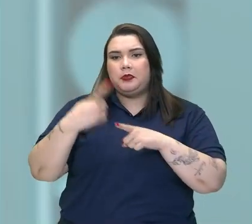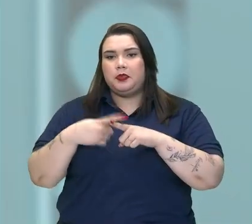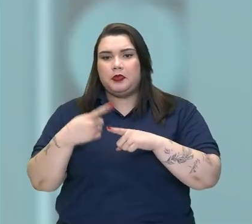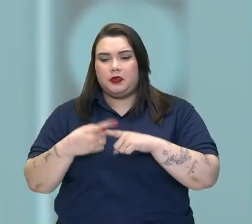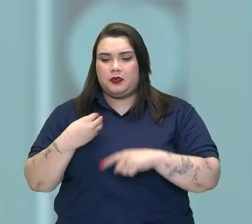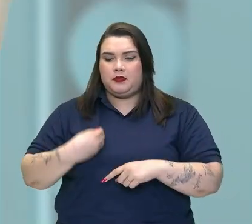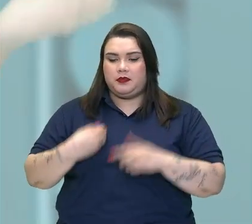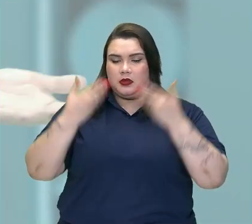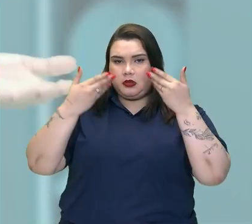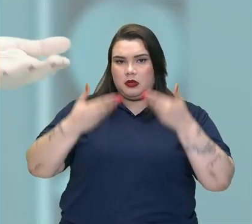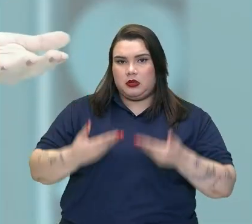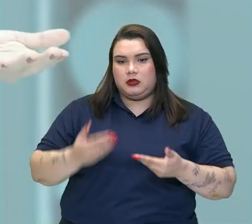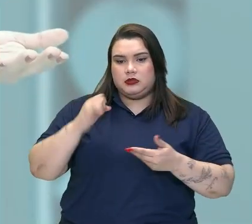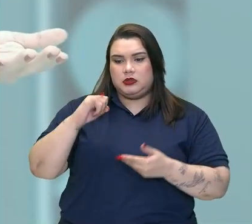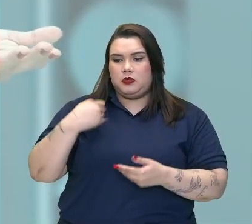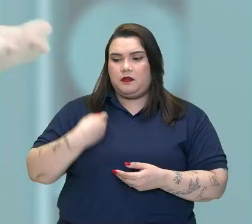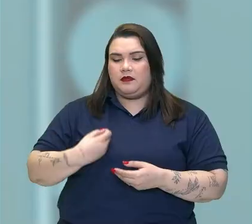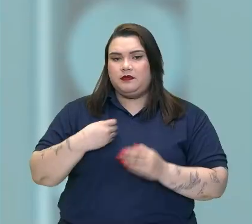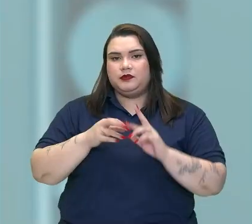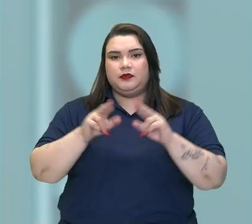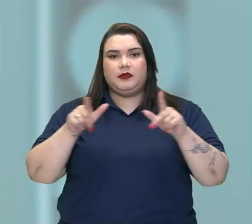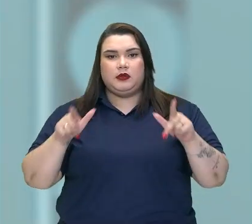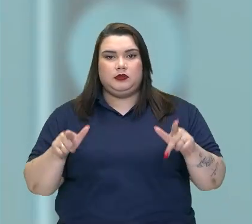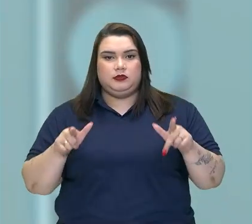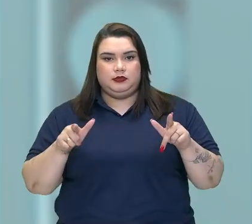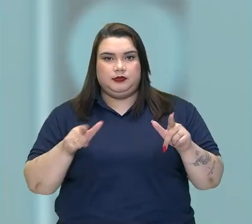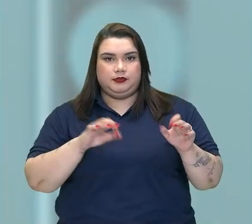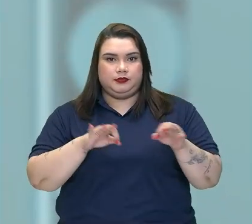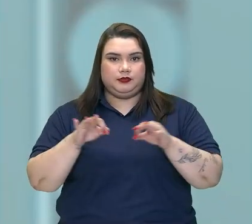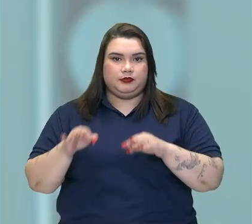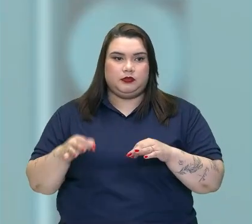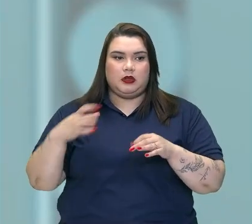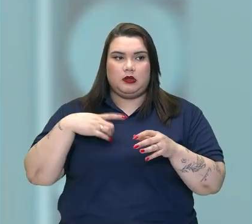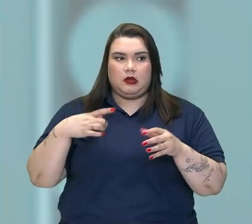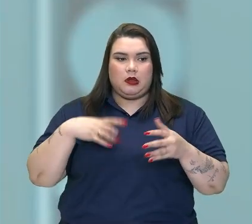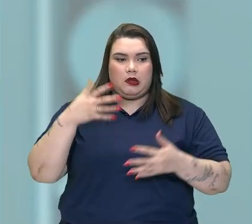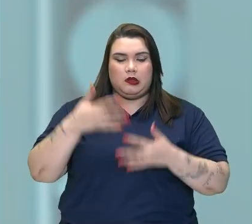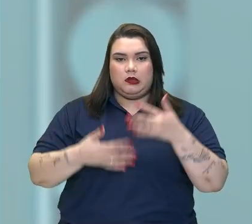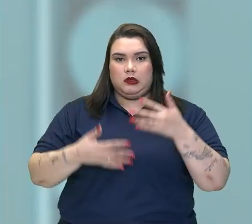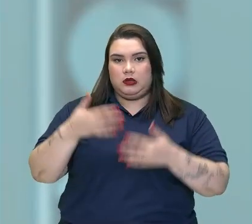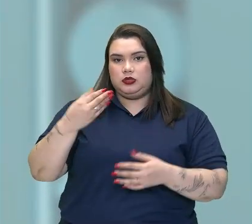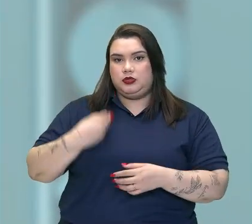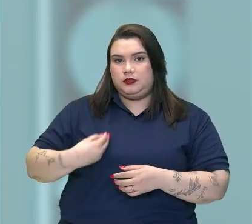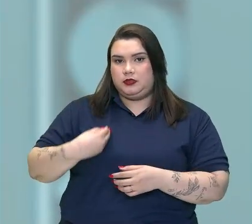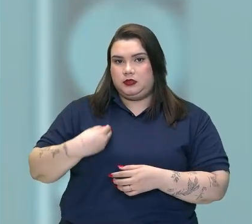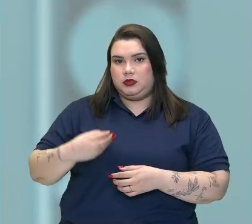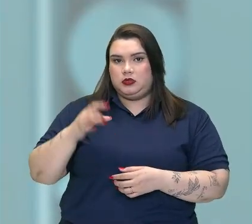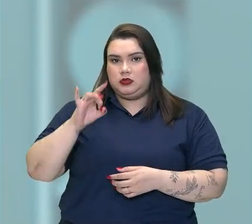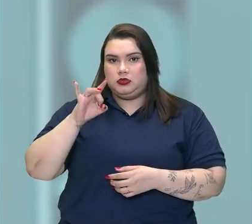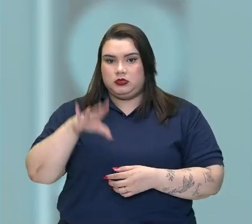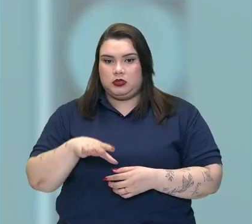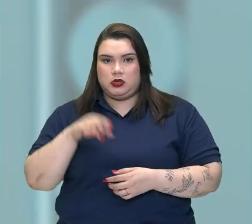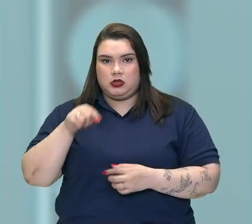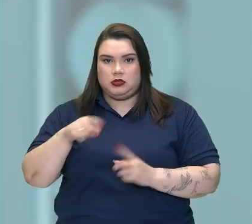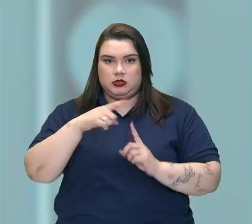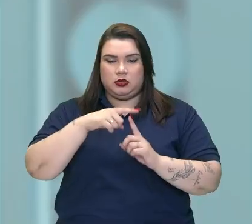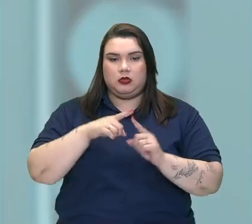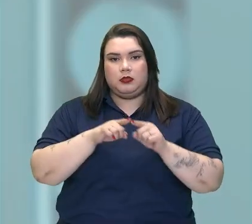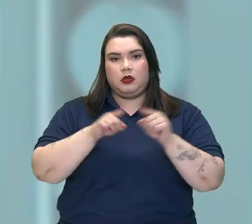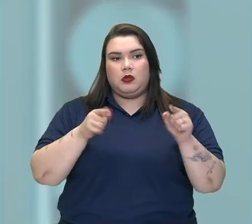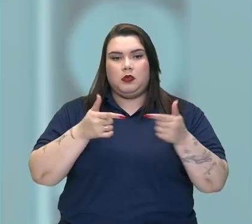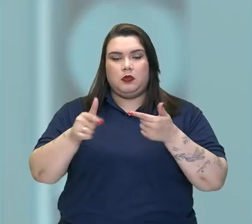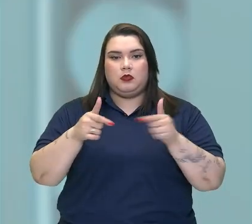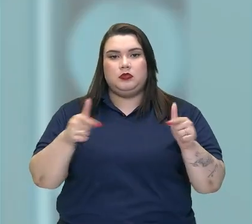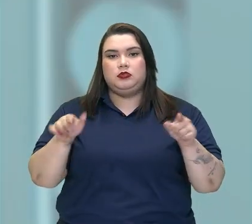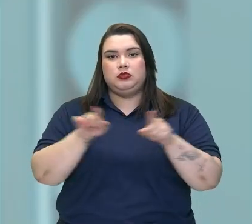estou aqui se eu vivo dessa forma? Ok? Então, a gente tem esse conflito existencial. Não só nessa obra, como em outras obras